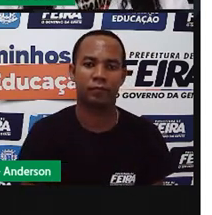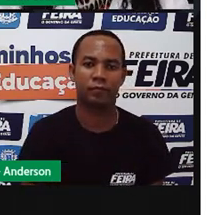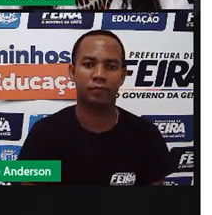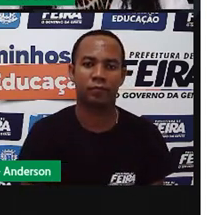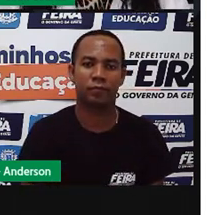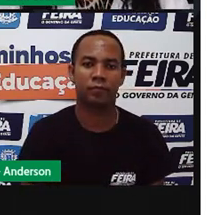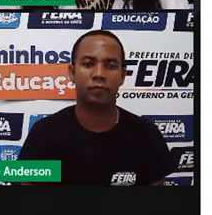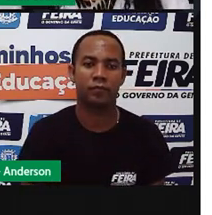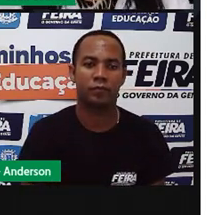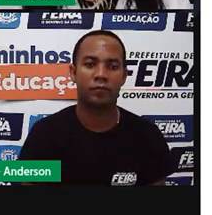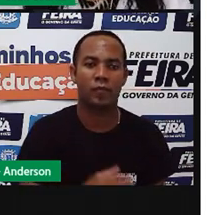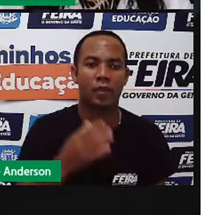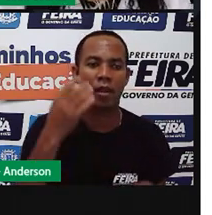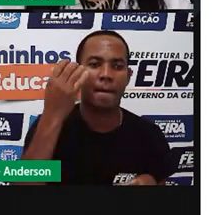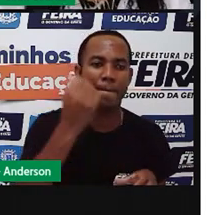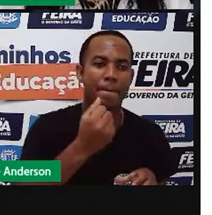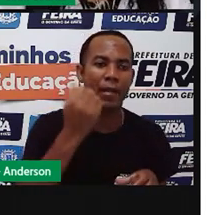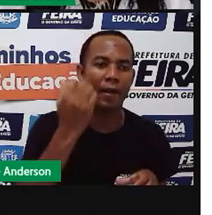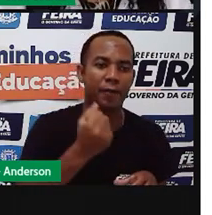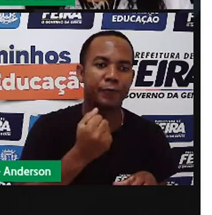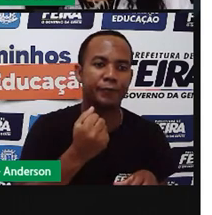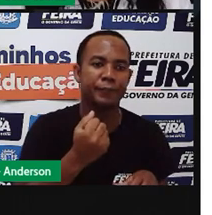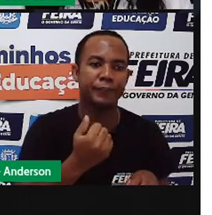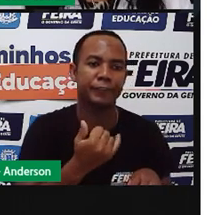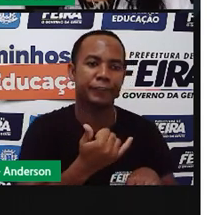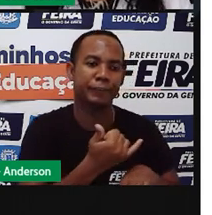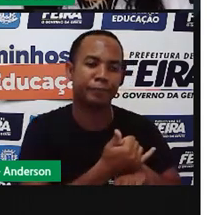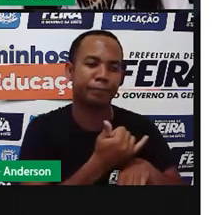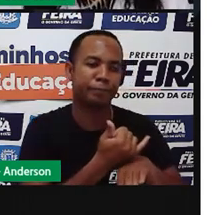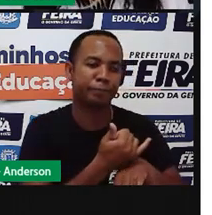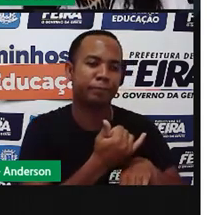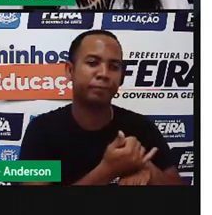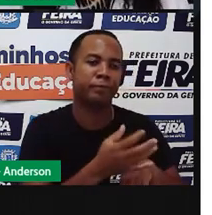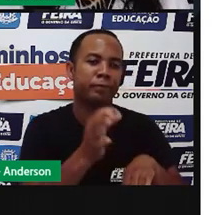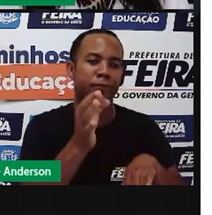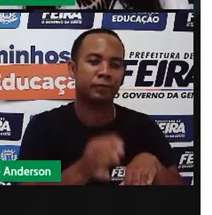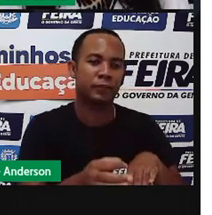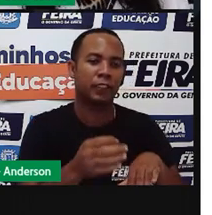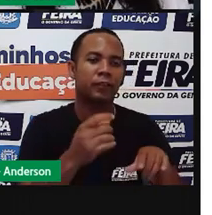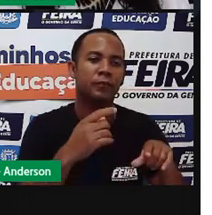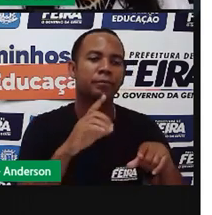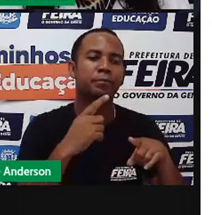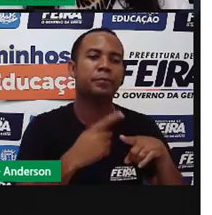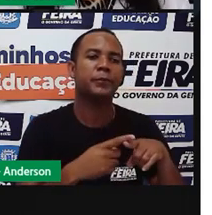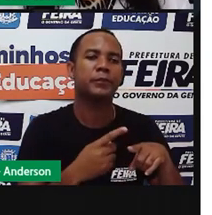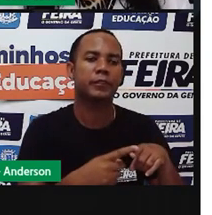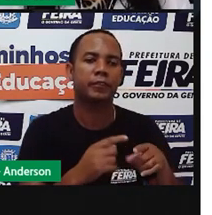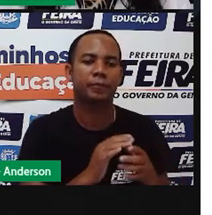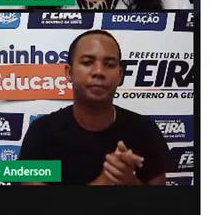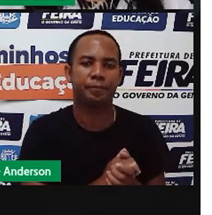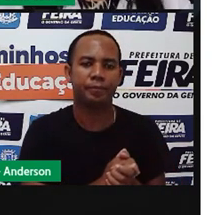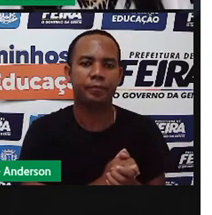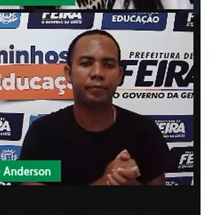Isso, o balde feito de alumínio, de metal. E você sabe por quê?